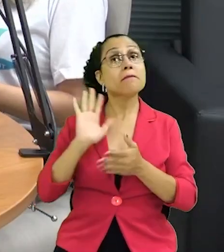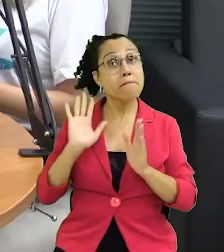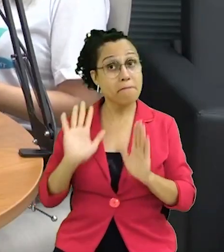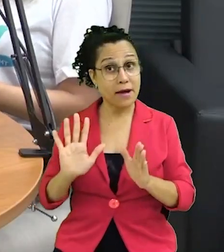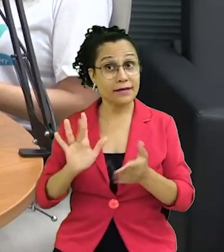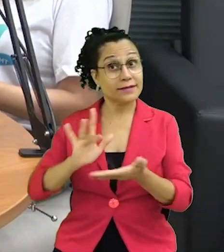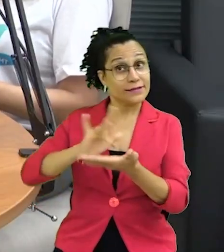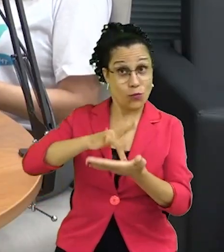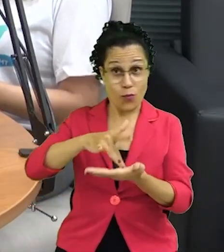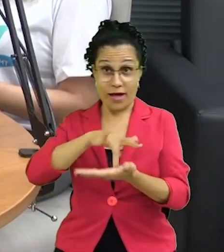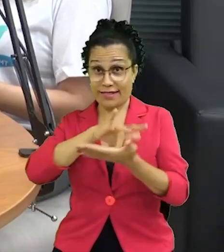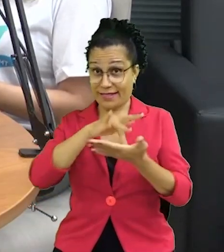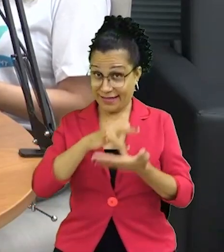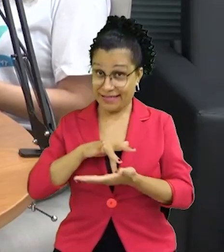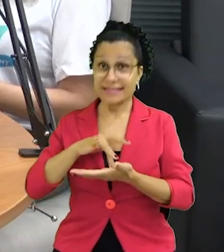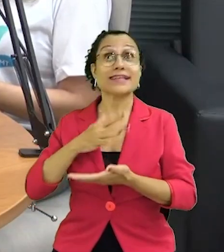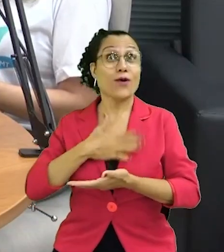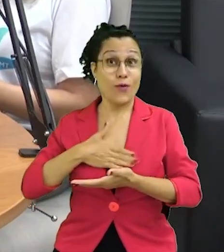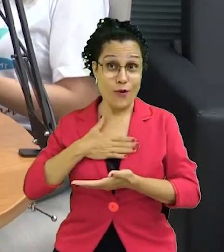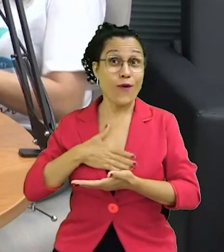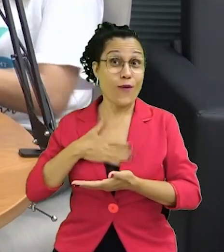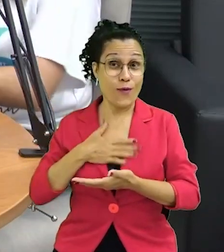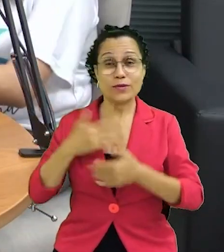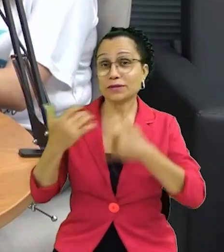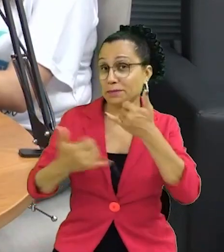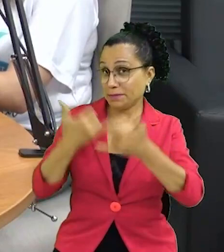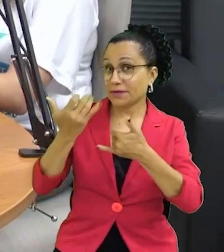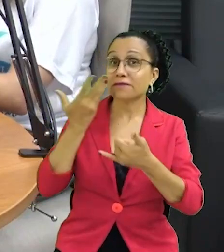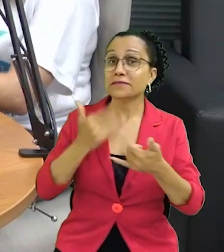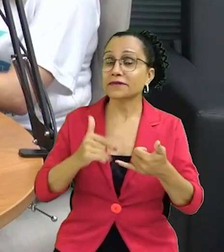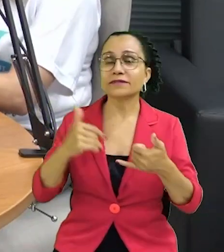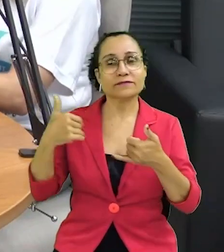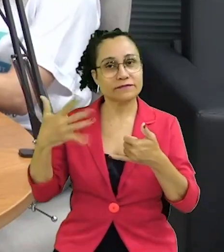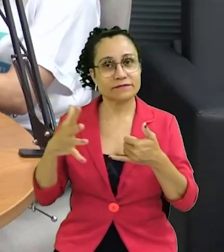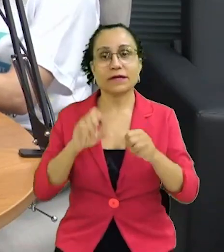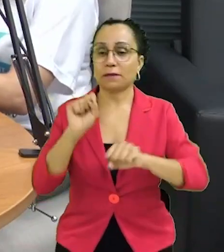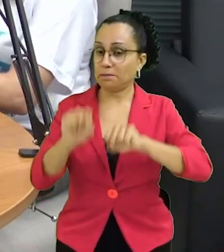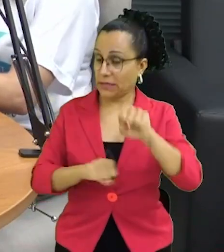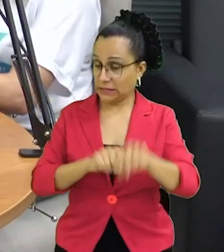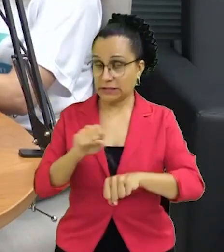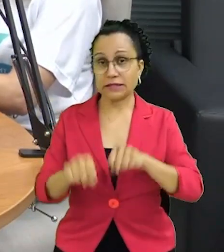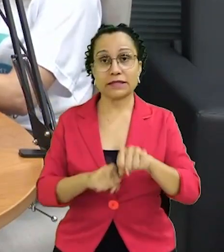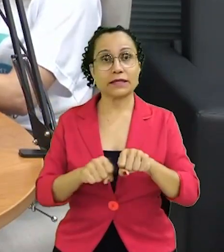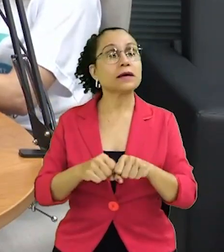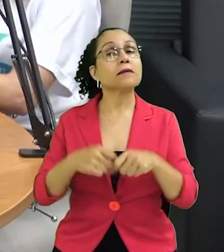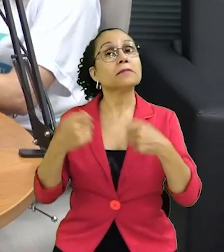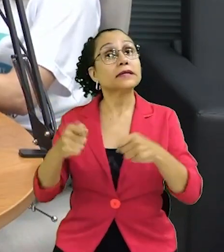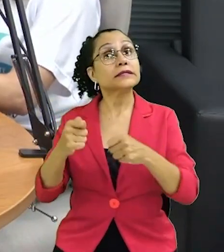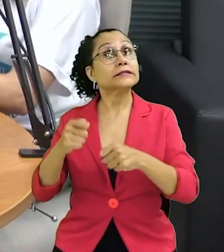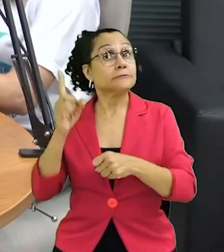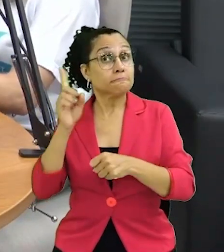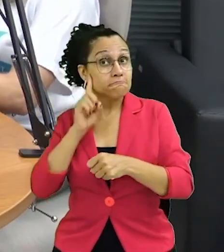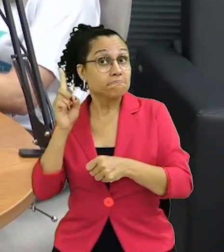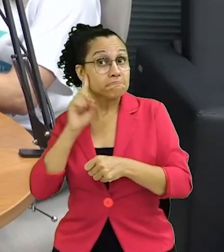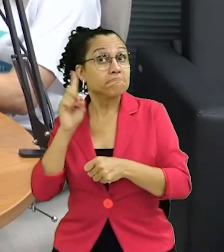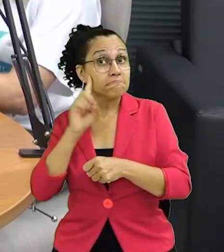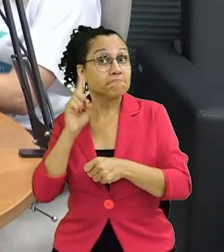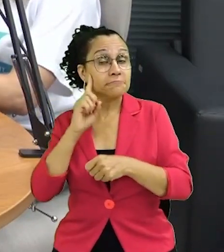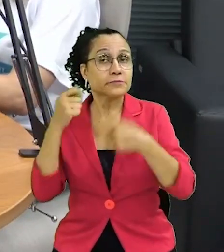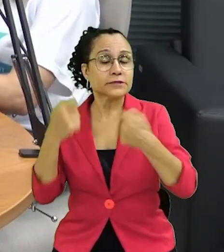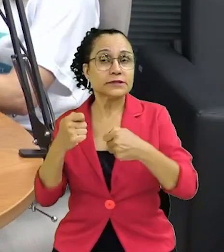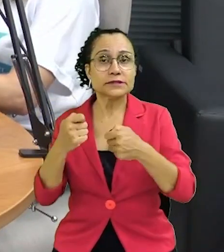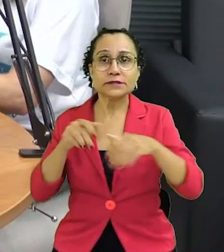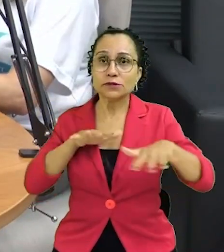tenho certeza de quem gosta de dançar, brincar com as crianças e por aí vai. Andar de bicicleta. Então a rotina da pessoa, né, no